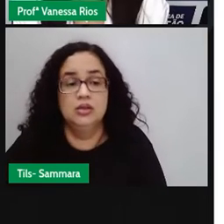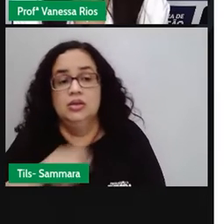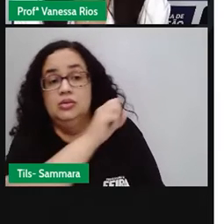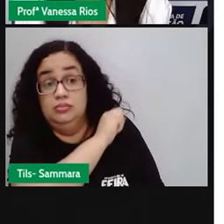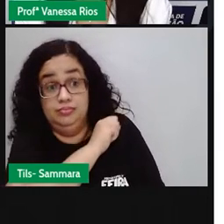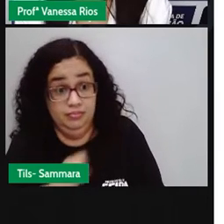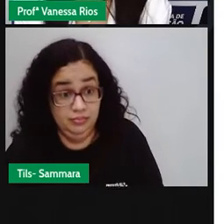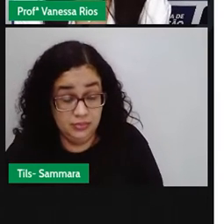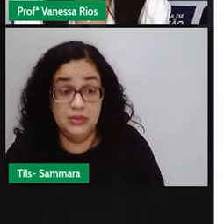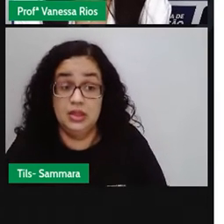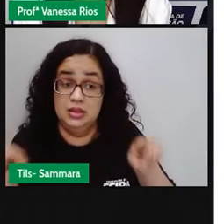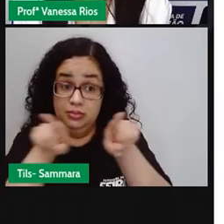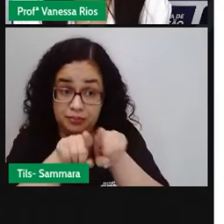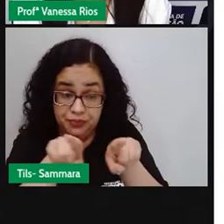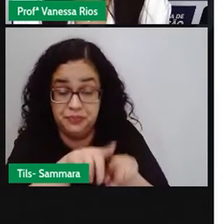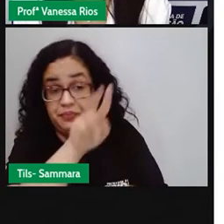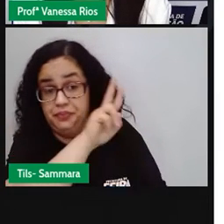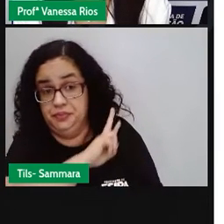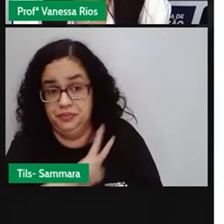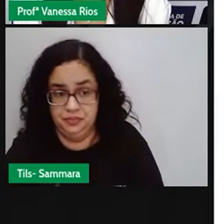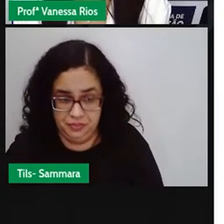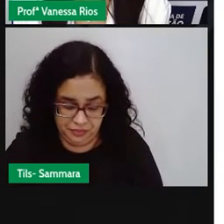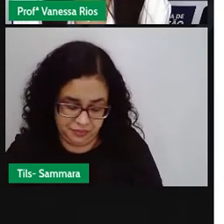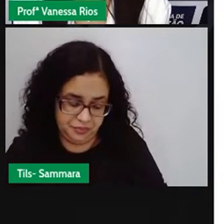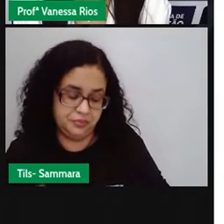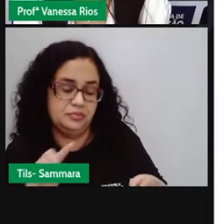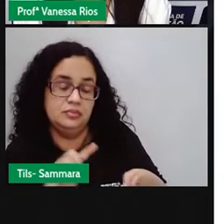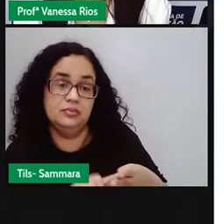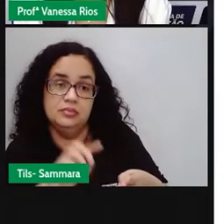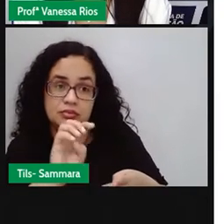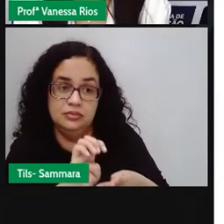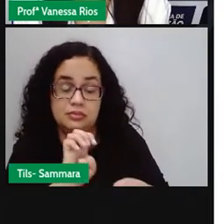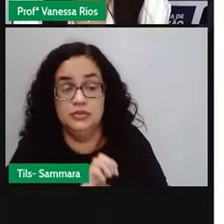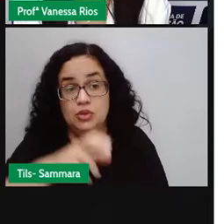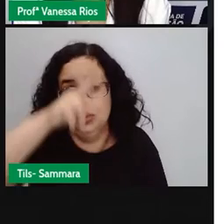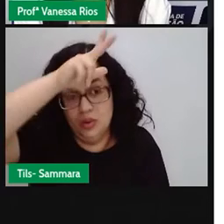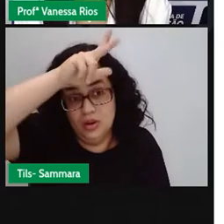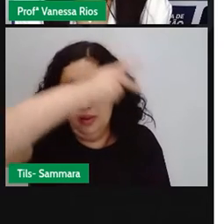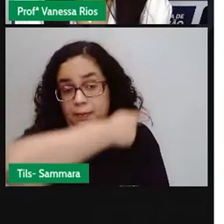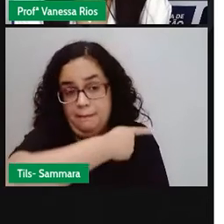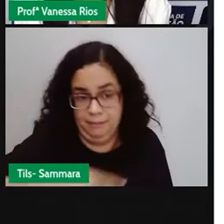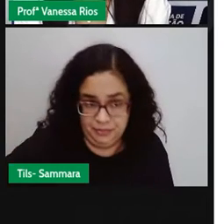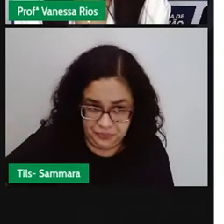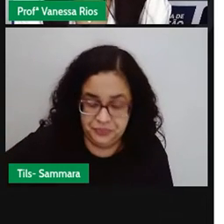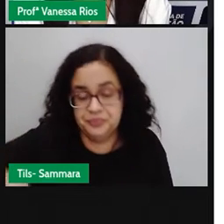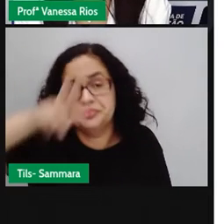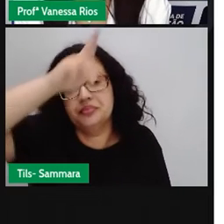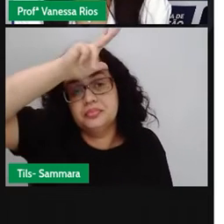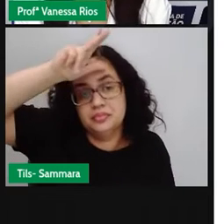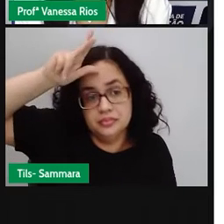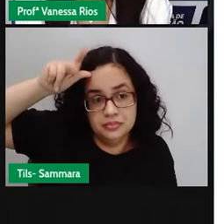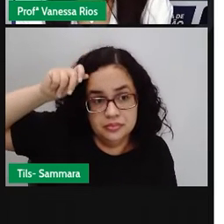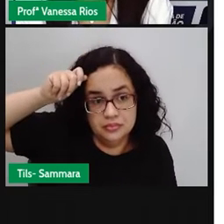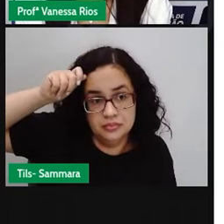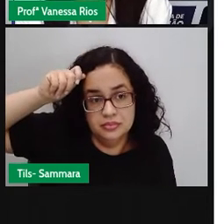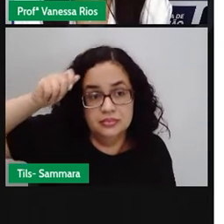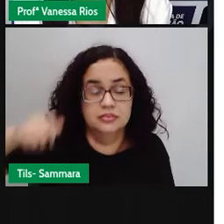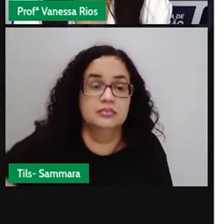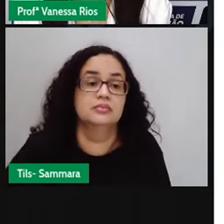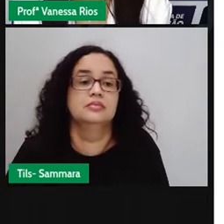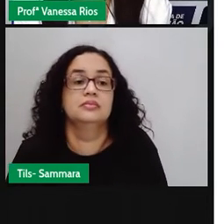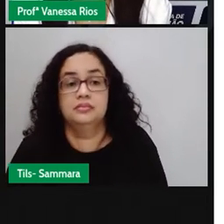senadores, dos vereadores, e no executivo aí, através do presidente, do prefeito, dos